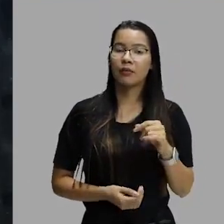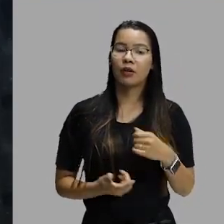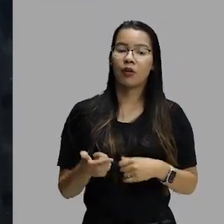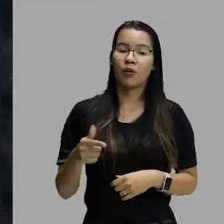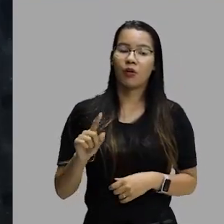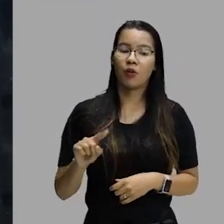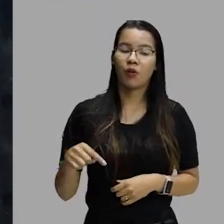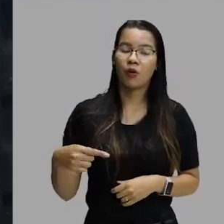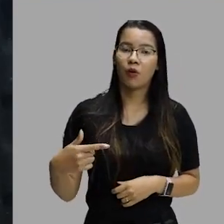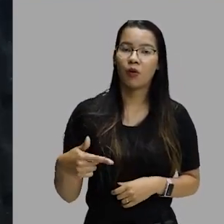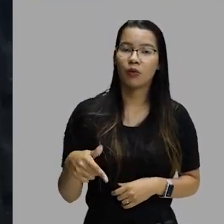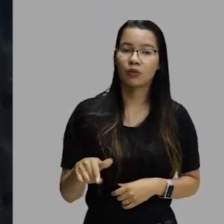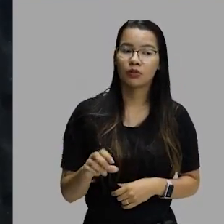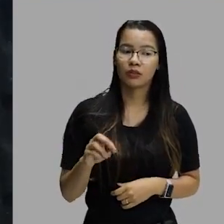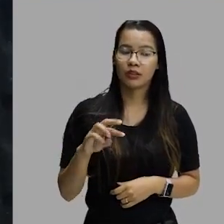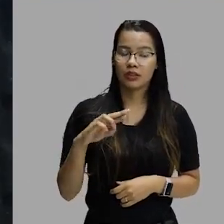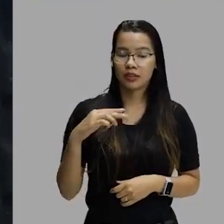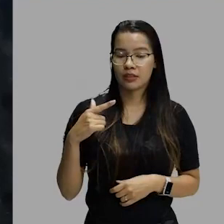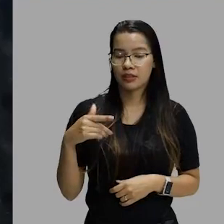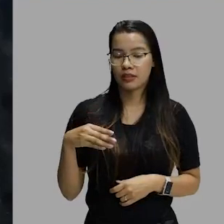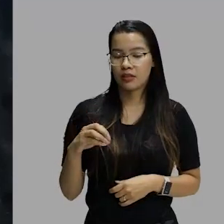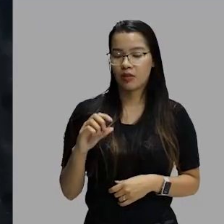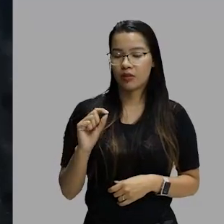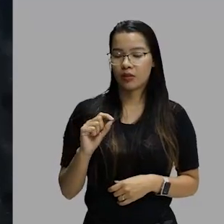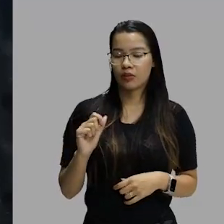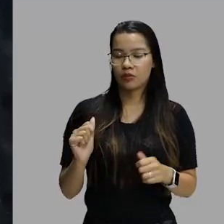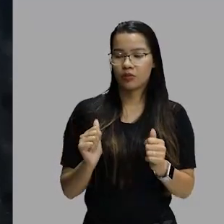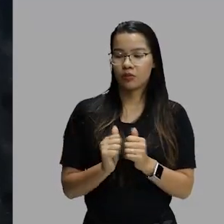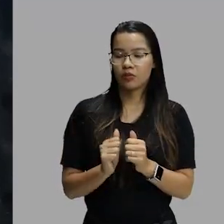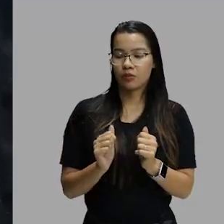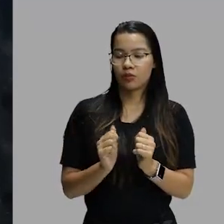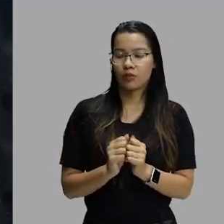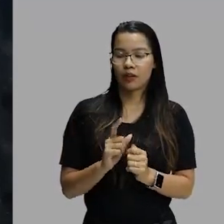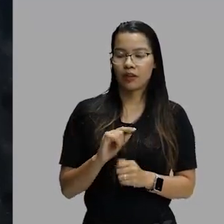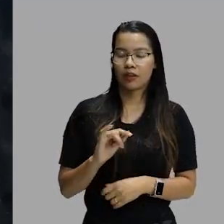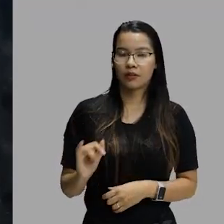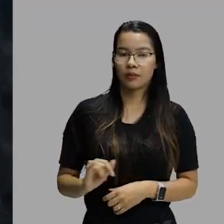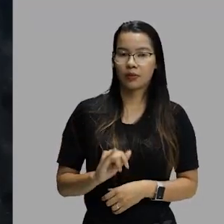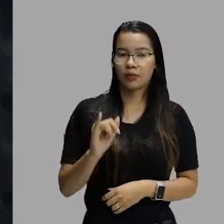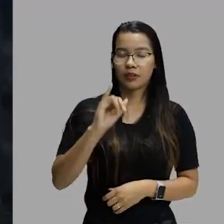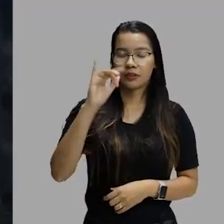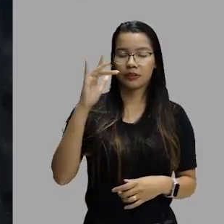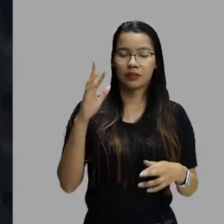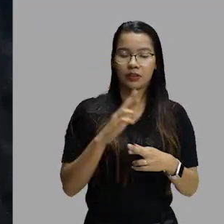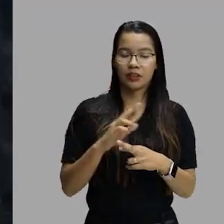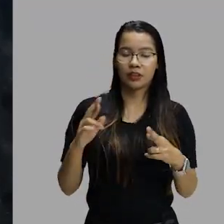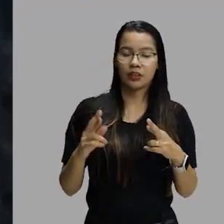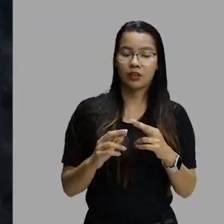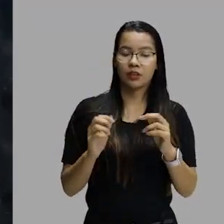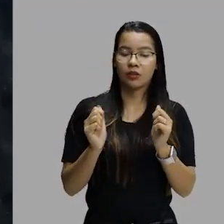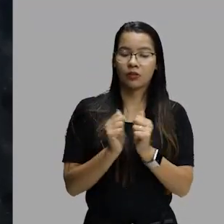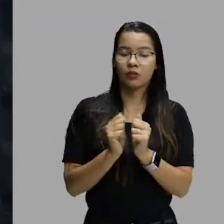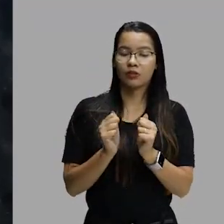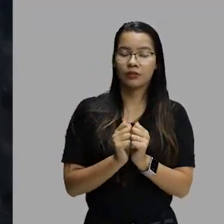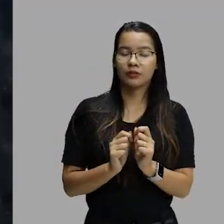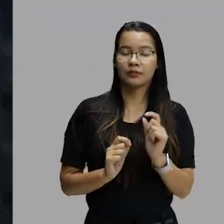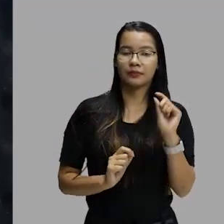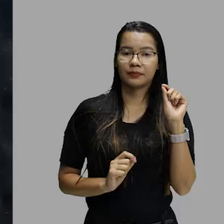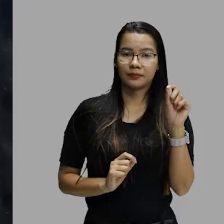outra oração que junto com é importante, ligado pelo que,